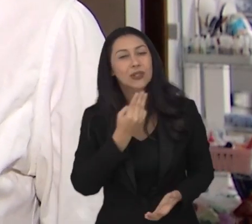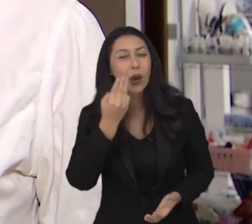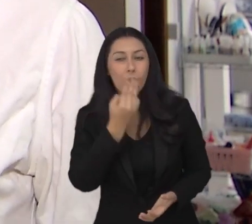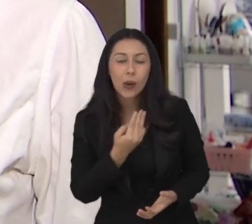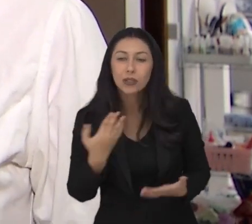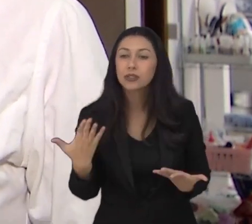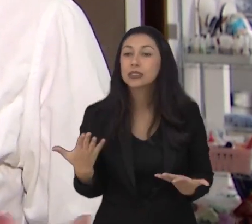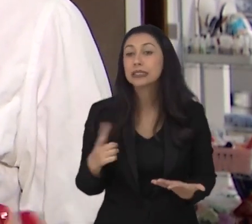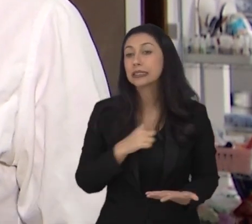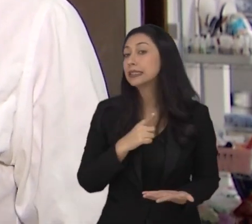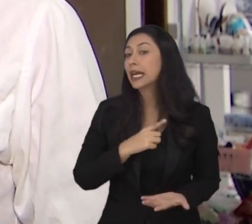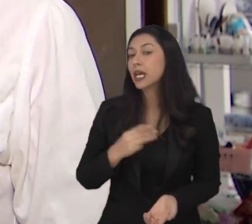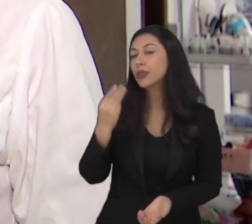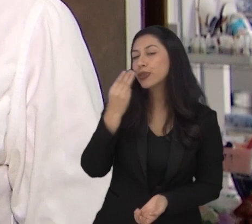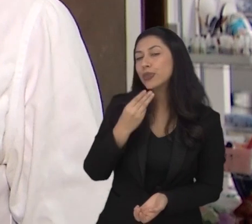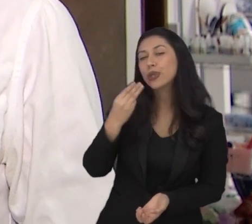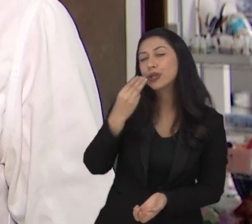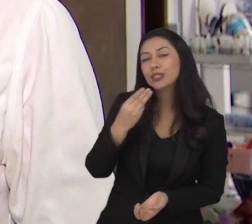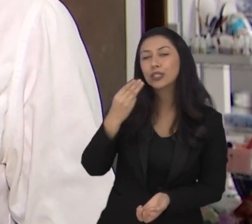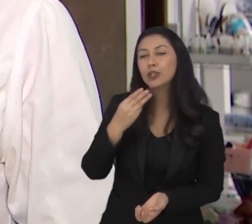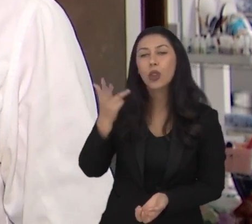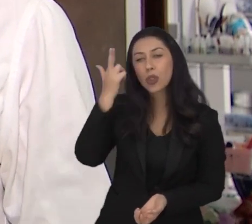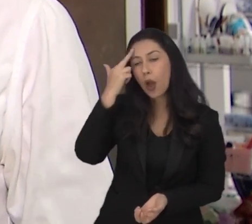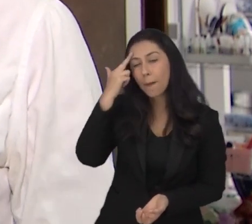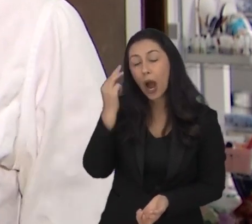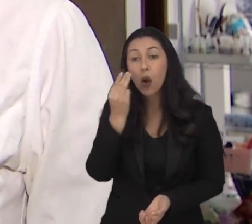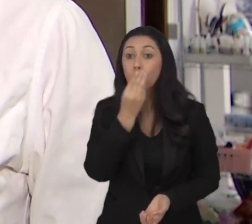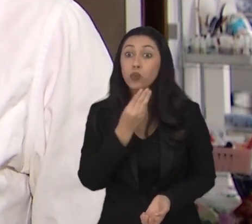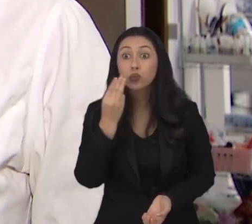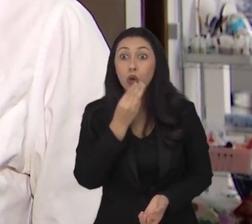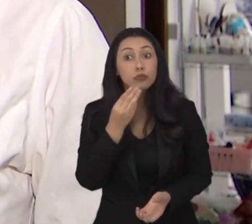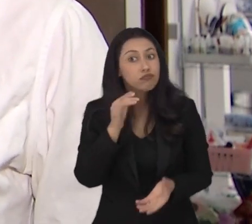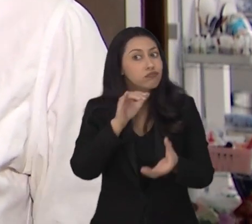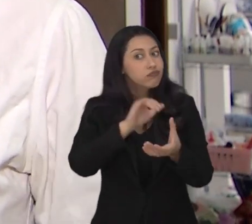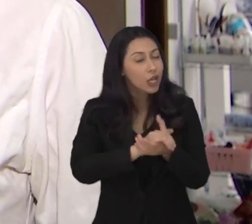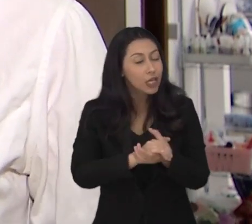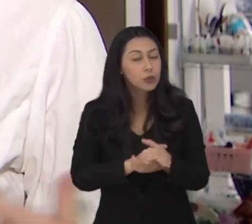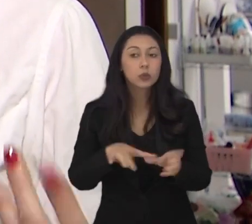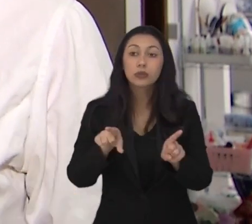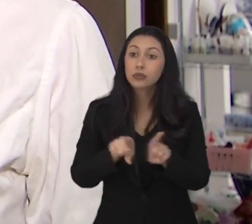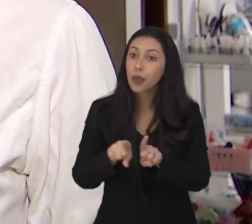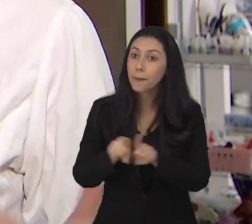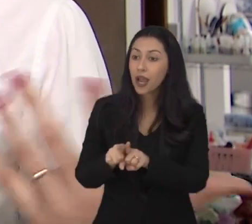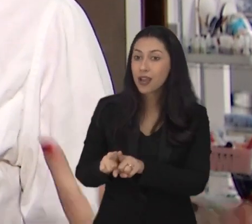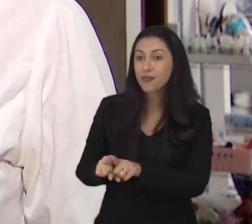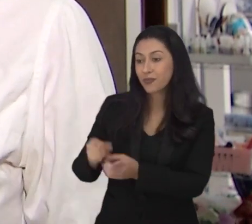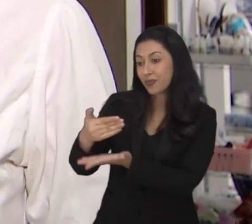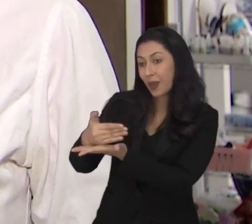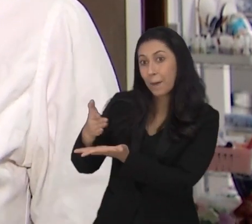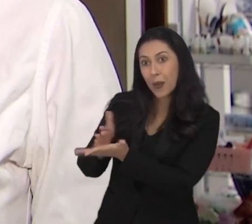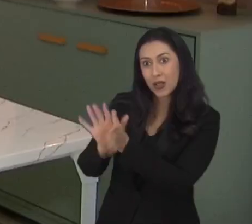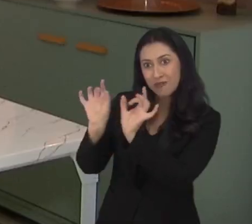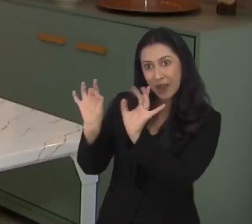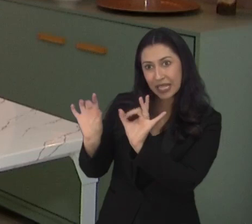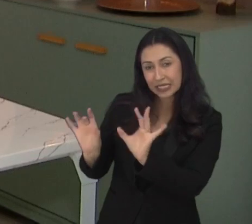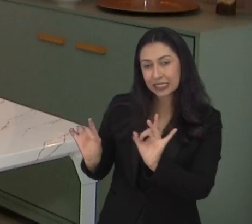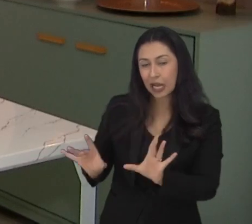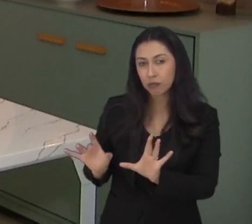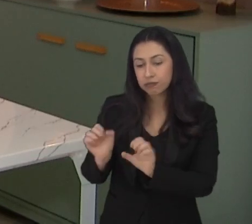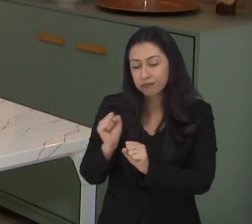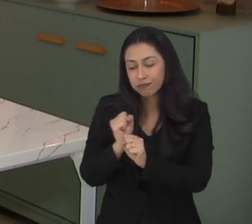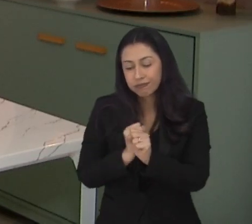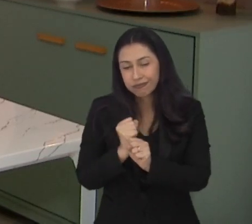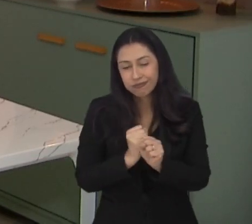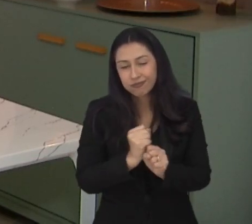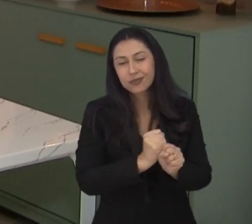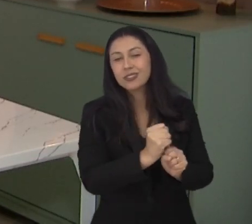gente trabalha aí com a linha de doces, docinhos tradicionais e bem casados, e o nosso carro-chefe são os bolos decorados. Ao longo dos